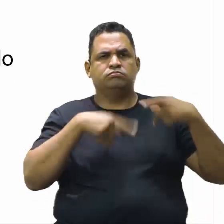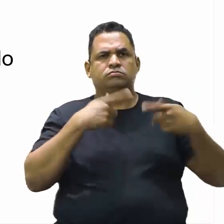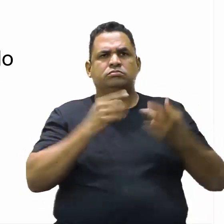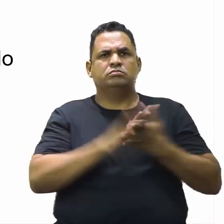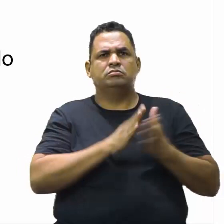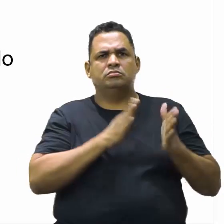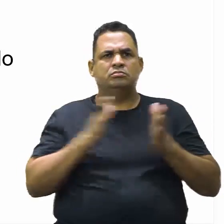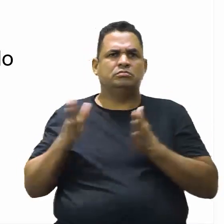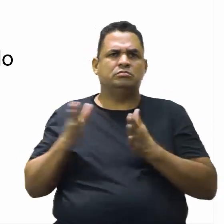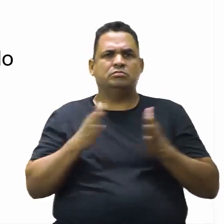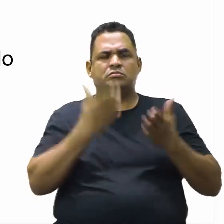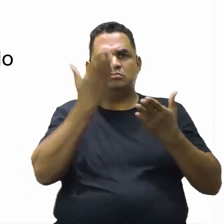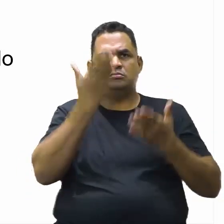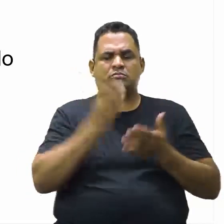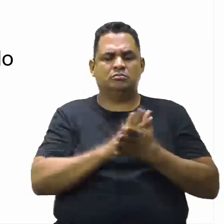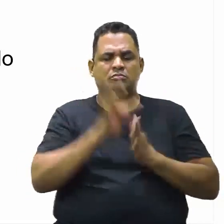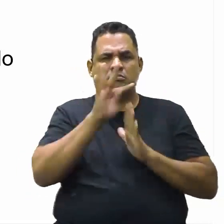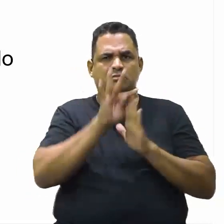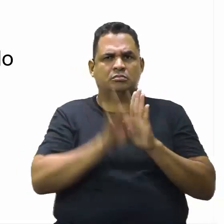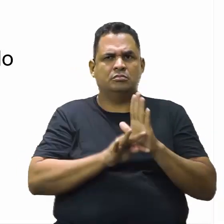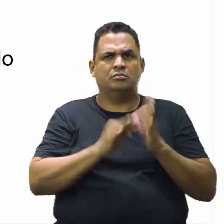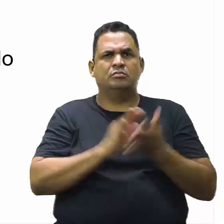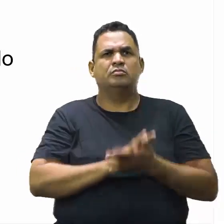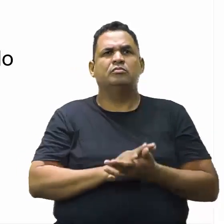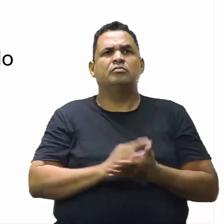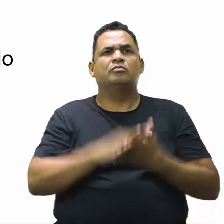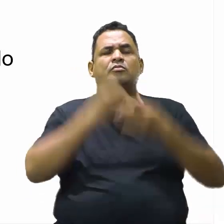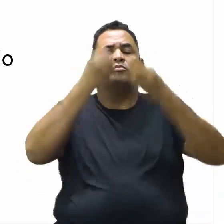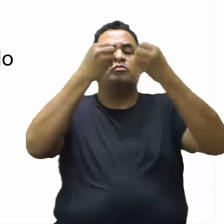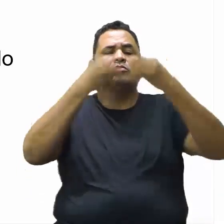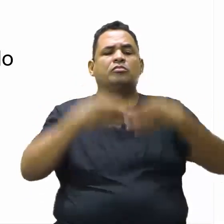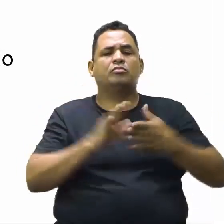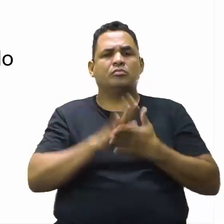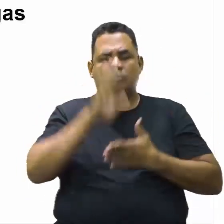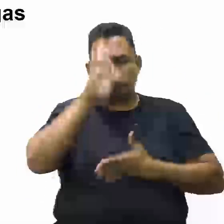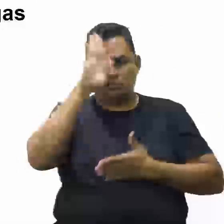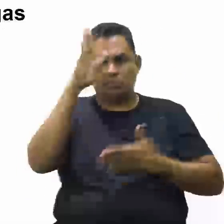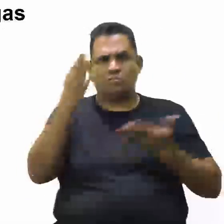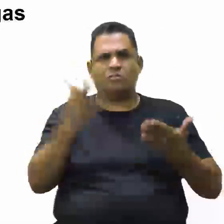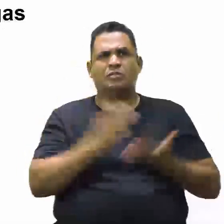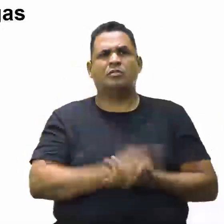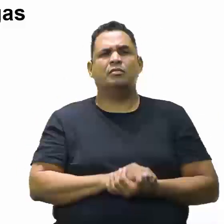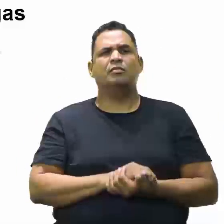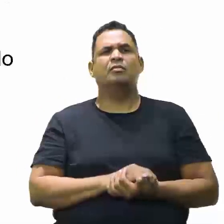nesse período mencionado no texto é explicado principalmente,